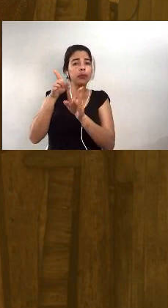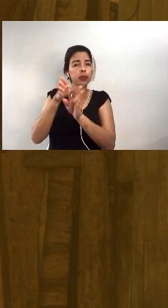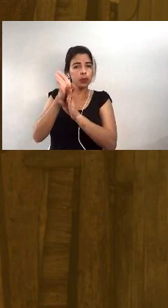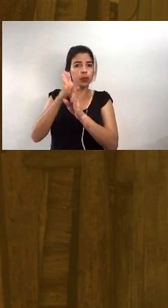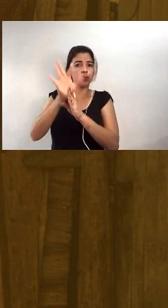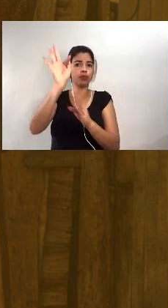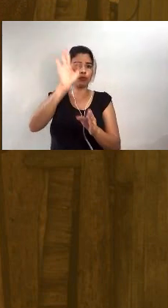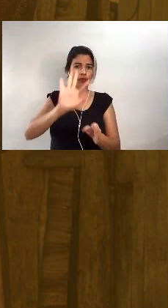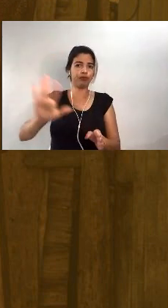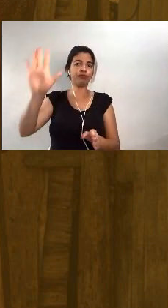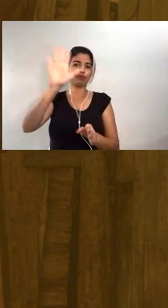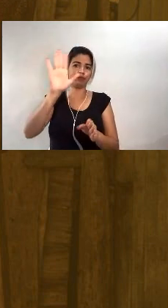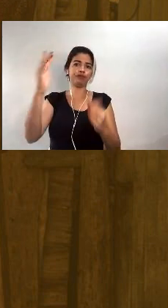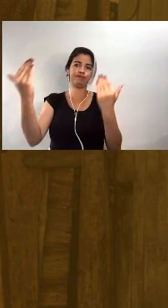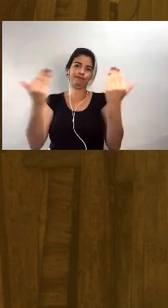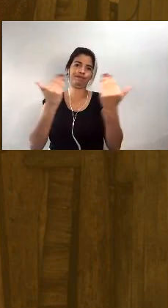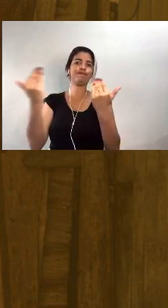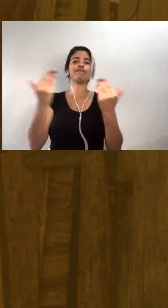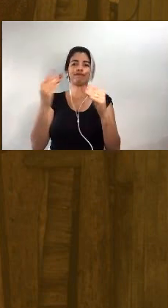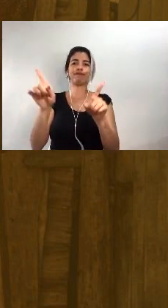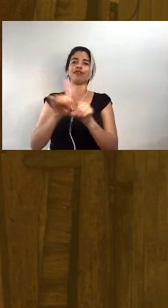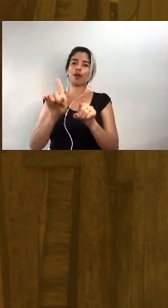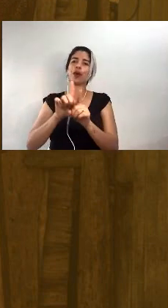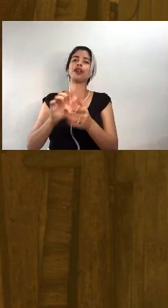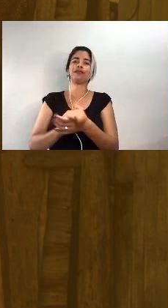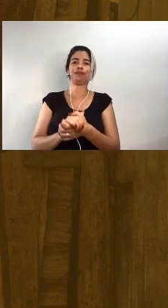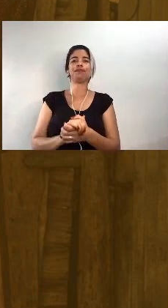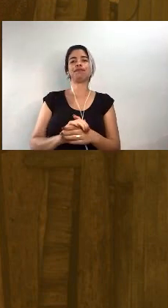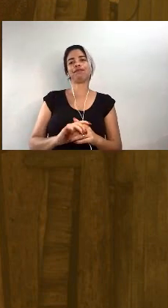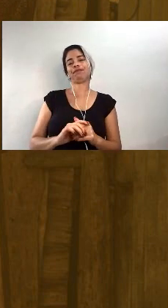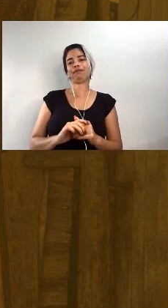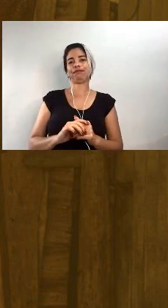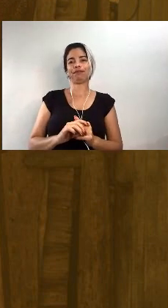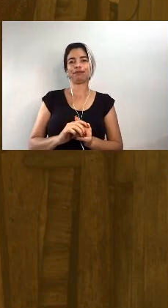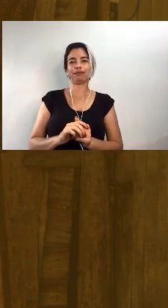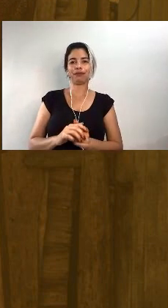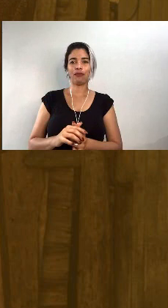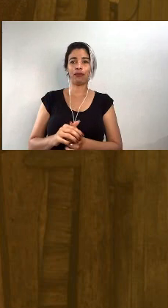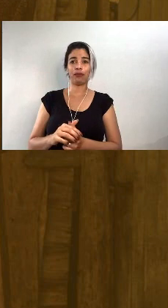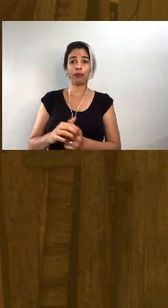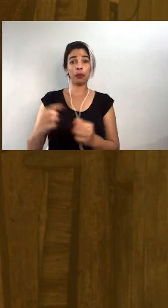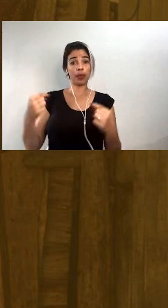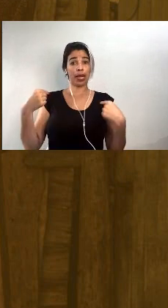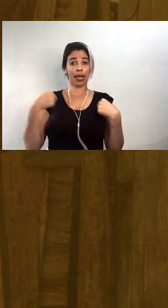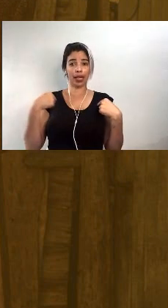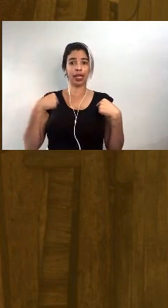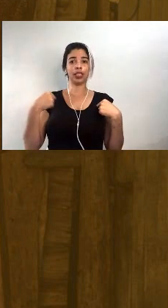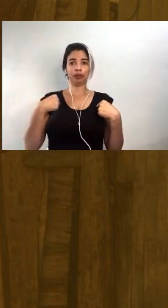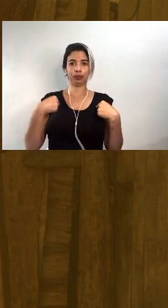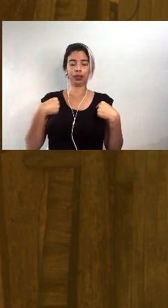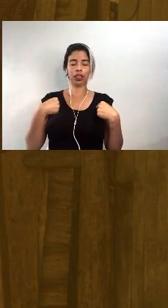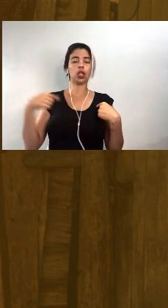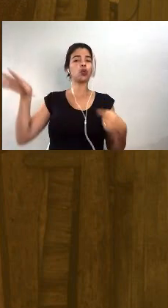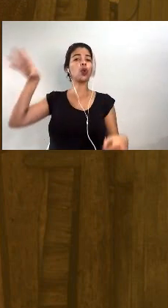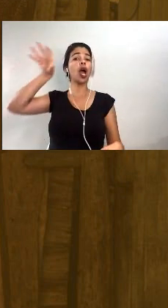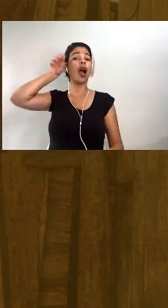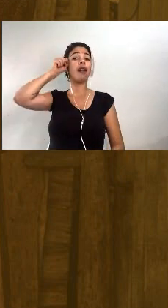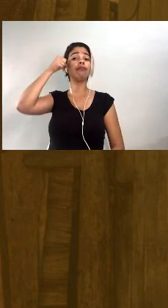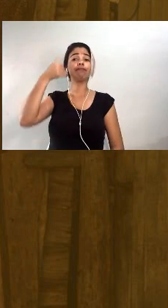federal de psicologia, do Conselho Federal de Psicologia. Eu vou fazer minha